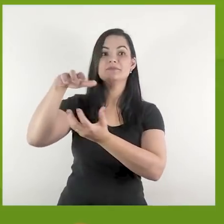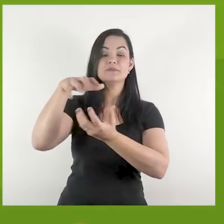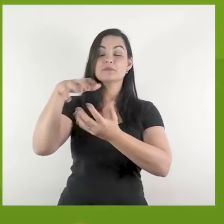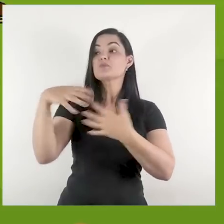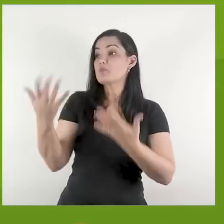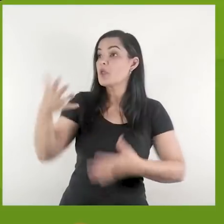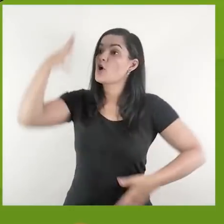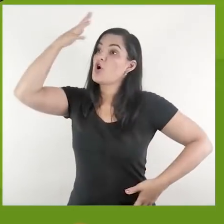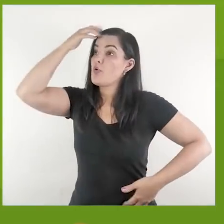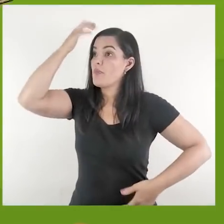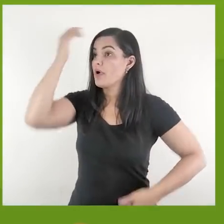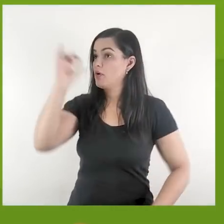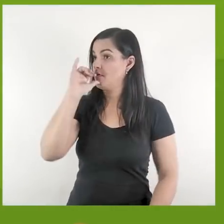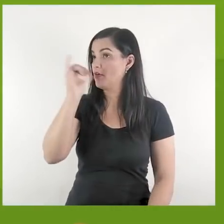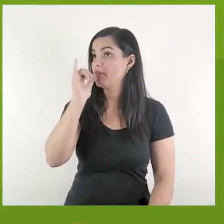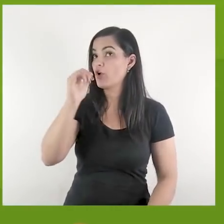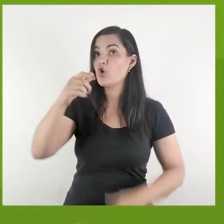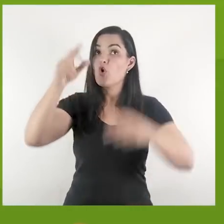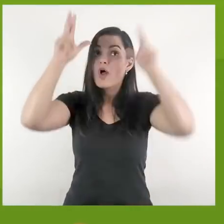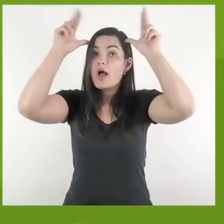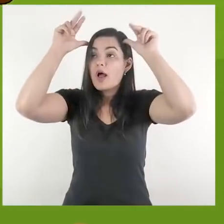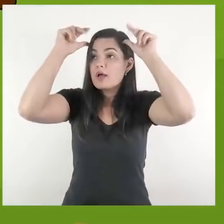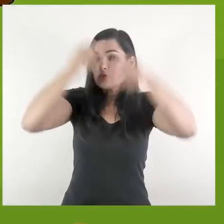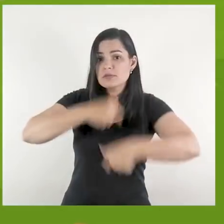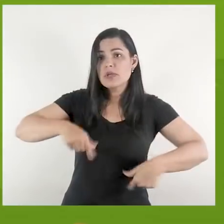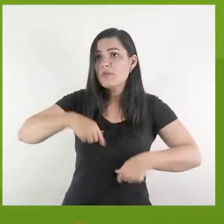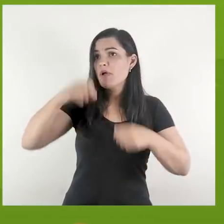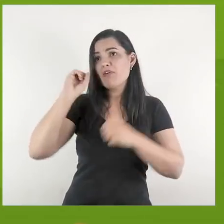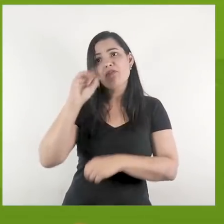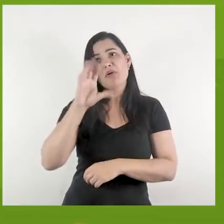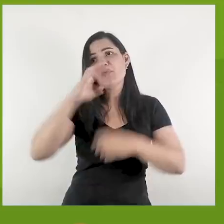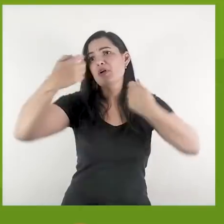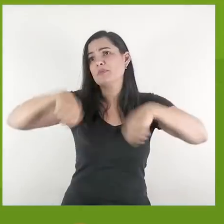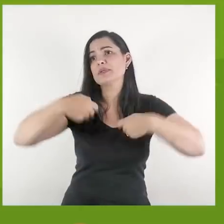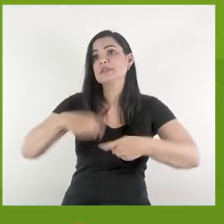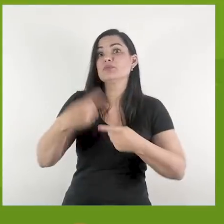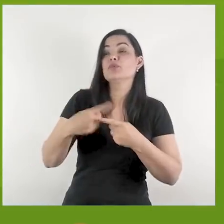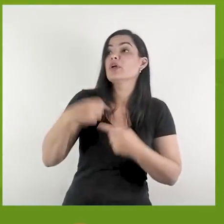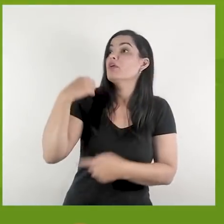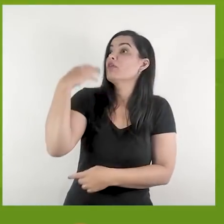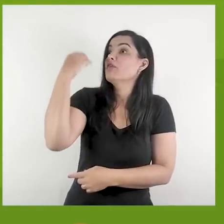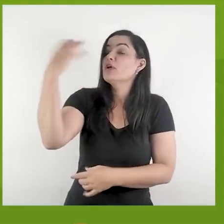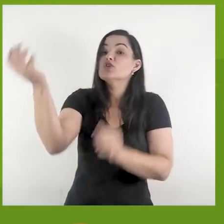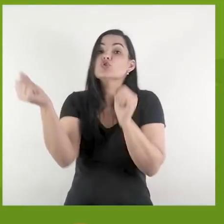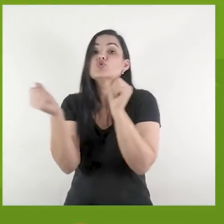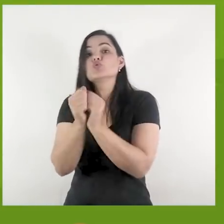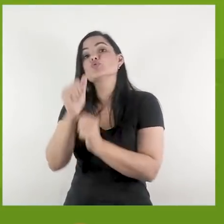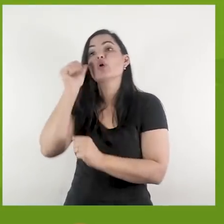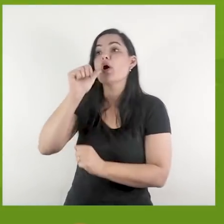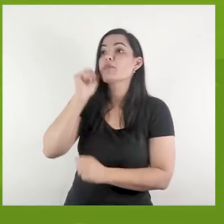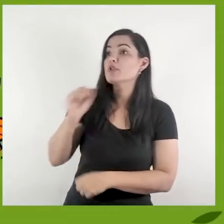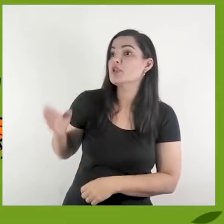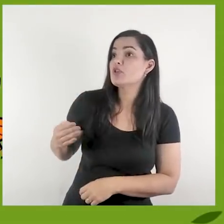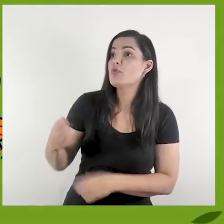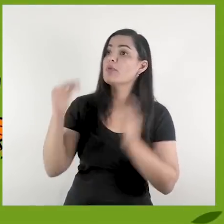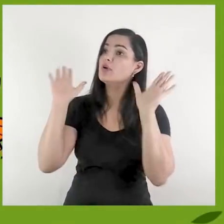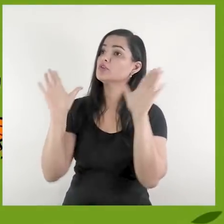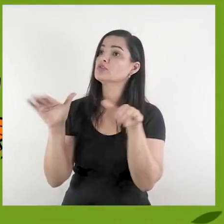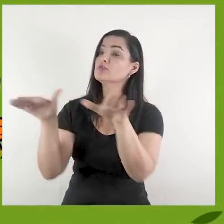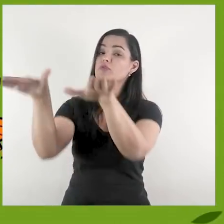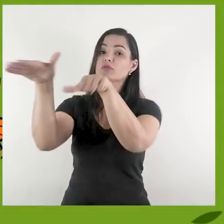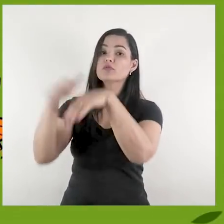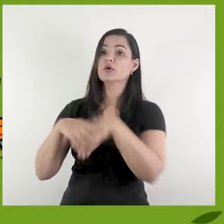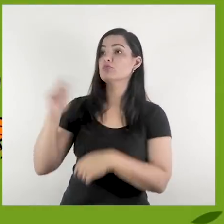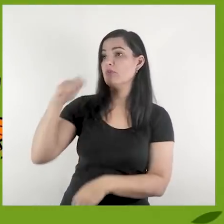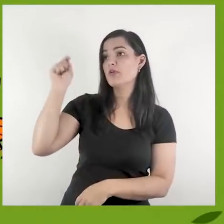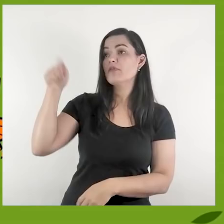Aí o macaco disse pra zebra que precisava ir embora, porque ia viajar com uma menina, uma fada e um peixe voador. E aí a